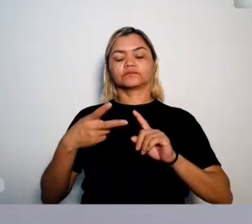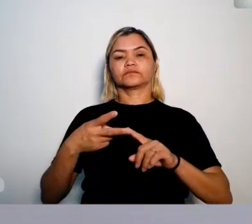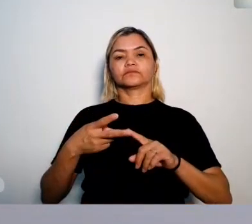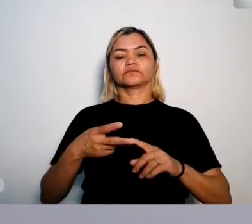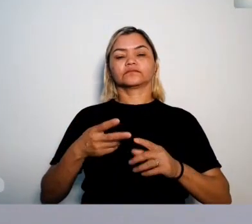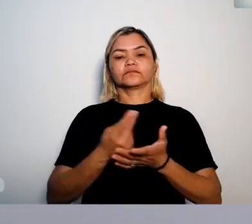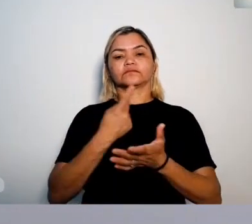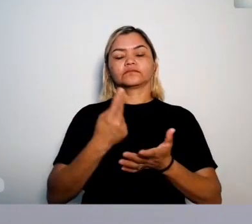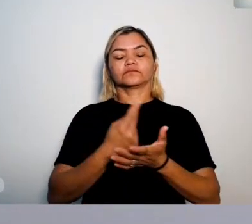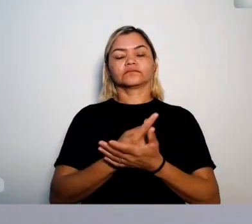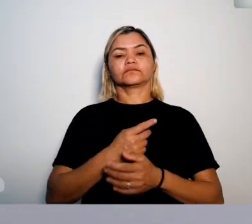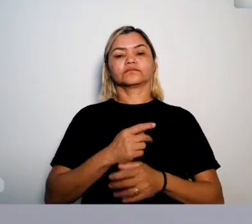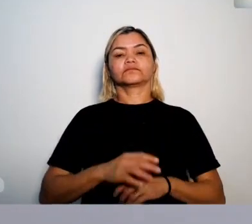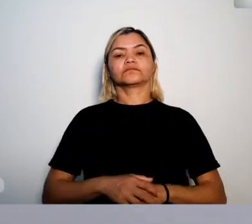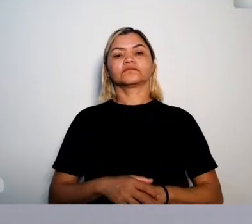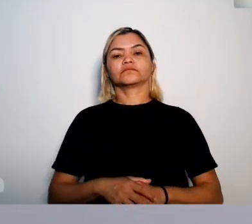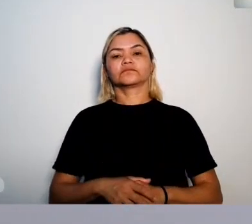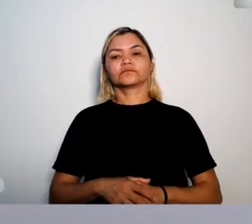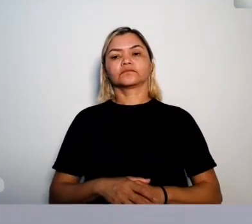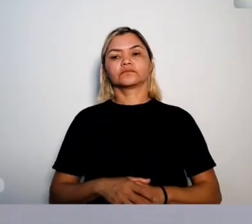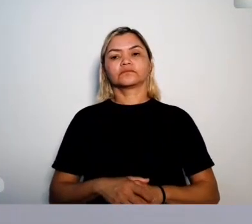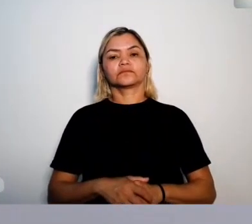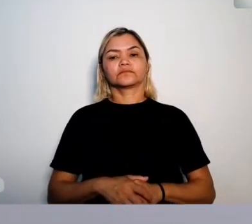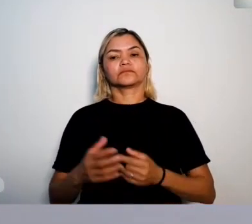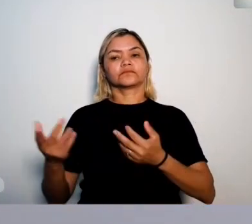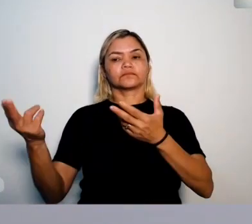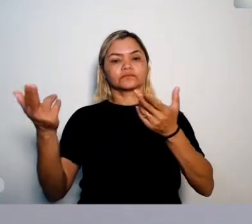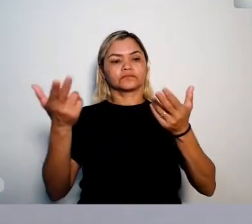cometemos, senhor, concessão iguais, vereador.